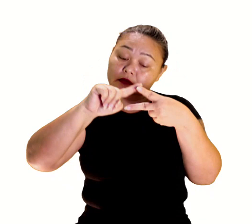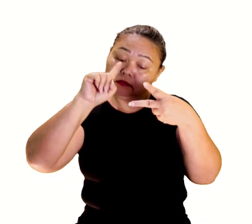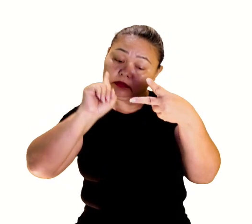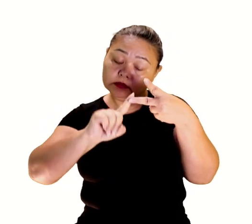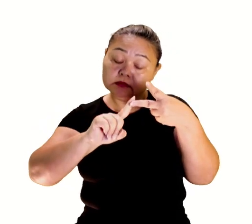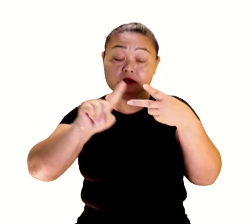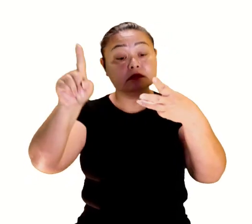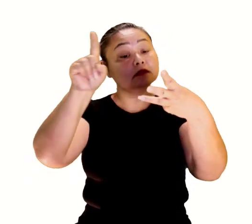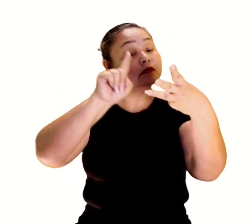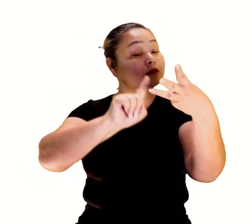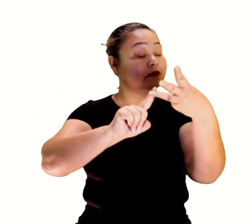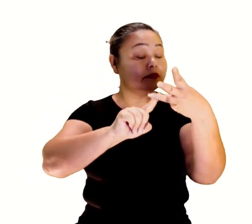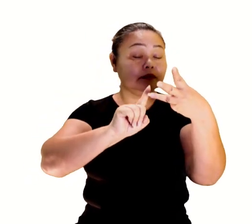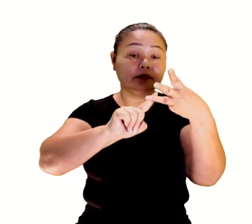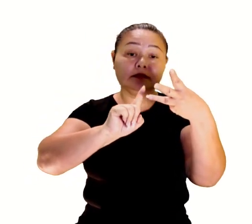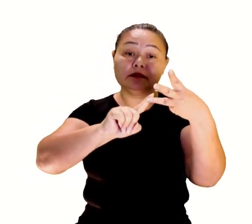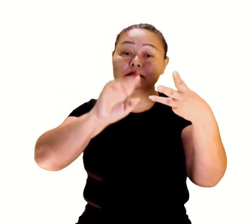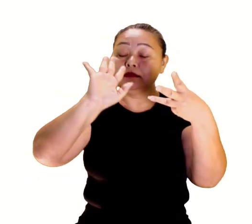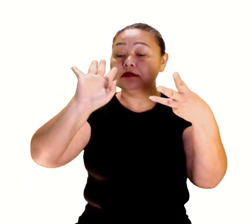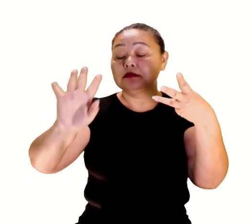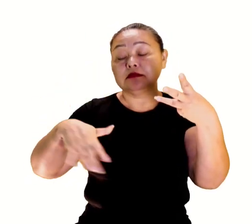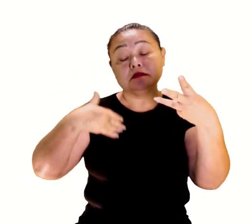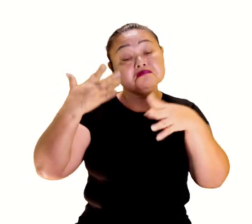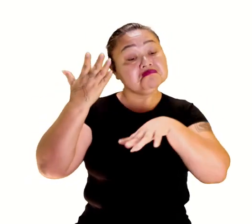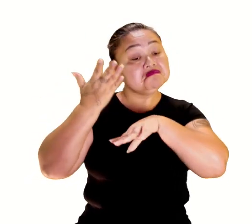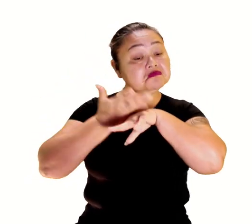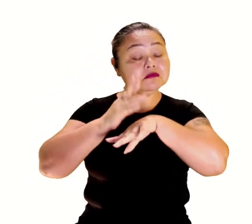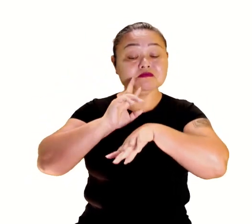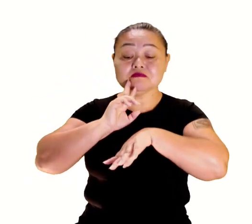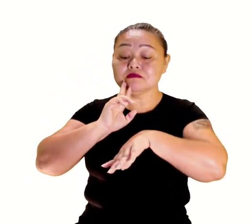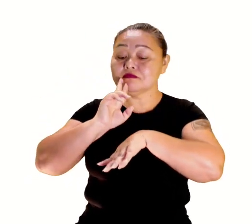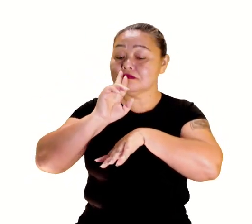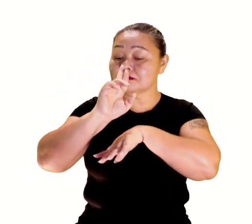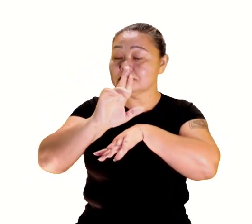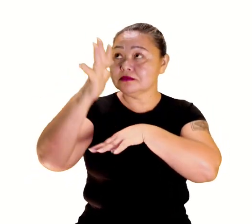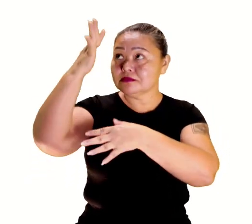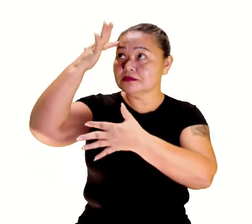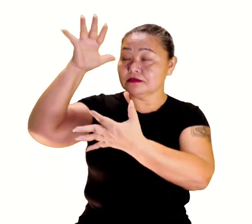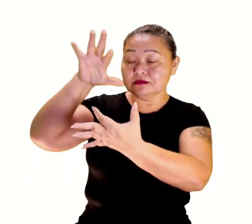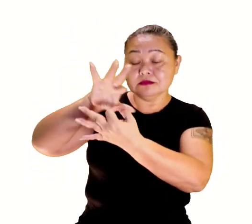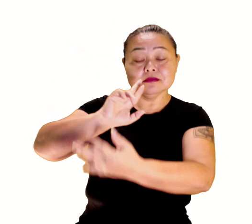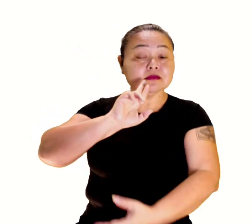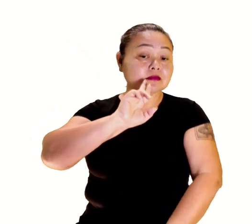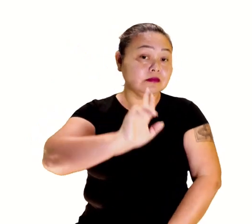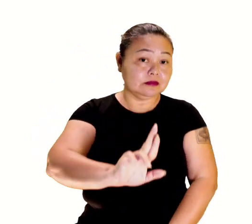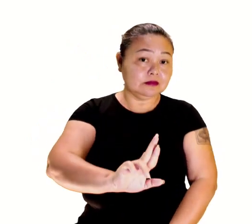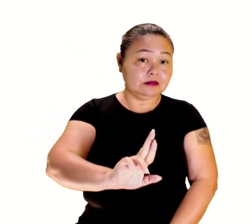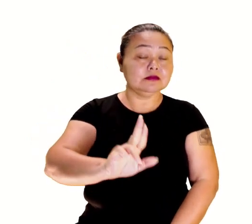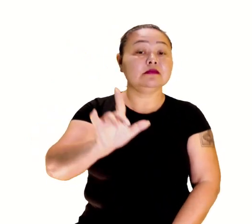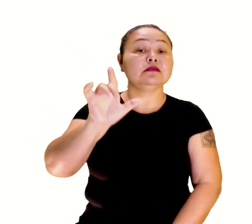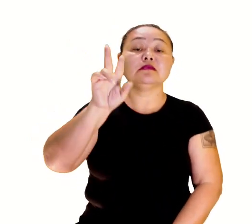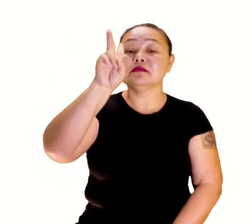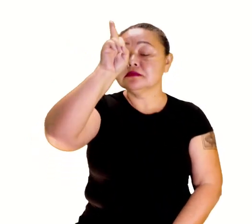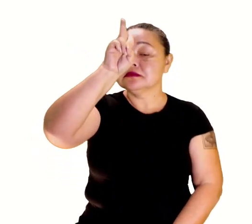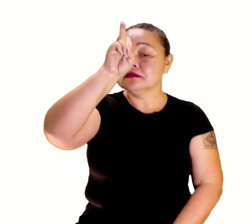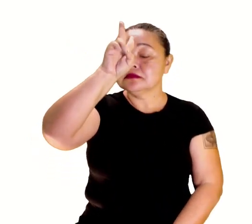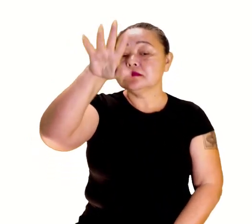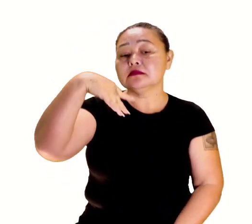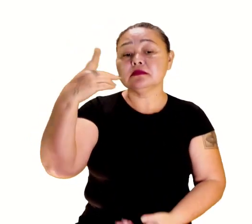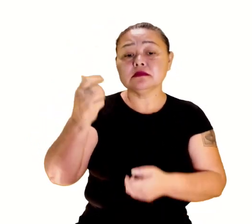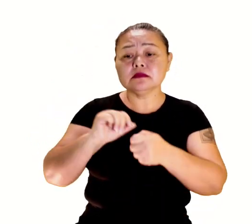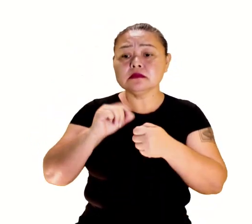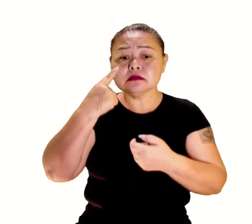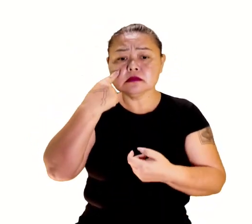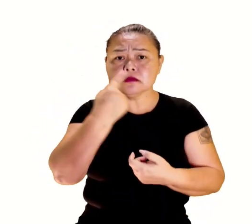no terceiro passo já fica bem prático para aplicar a lógica. Lembra que nós falamos assim? Eu sei fazer só